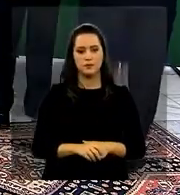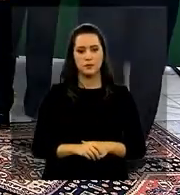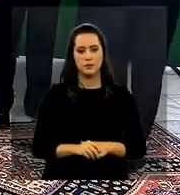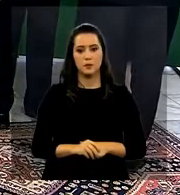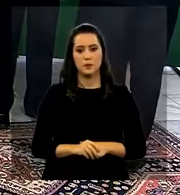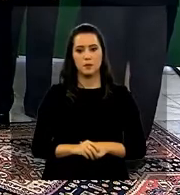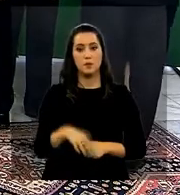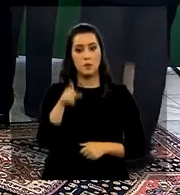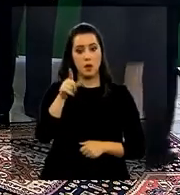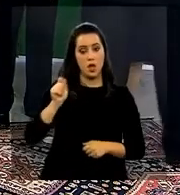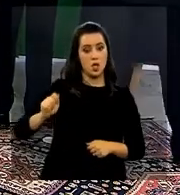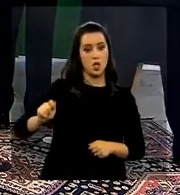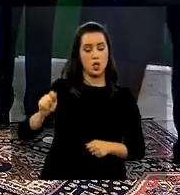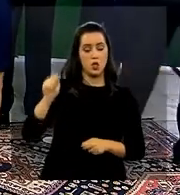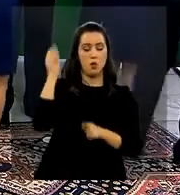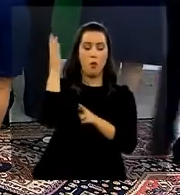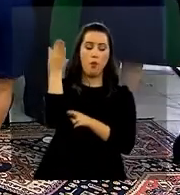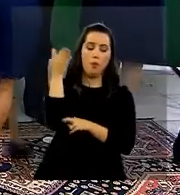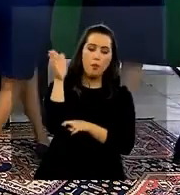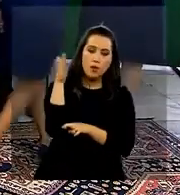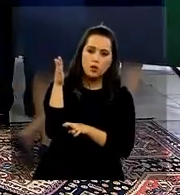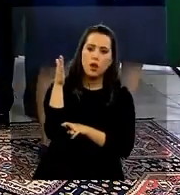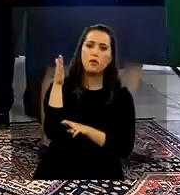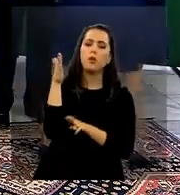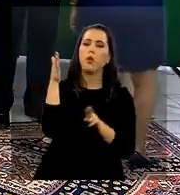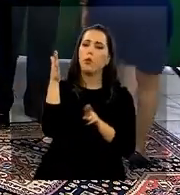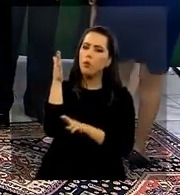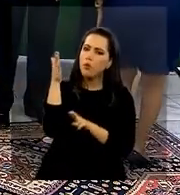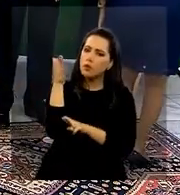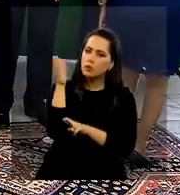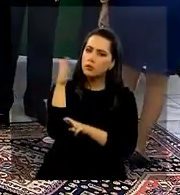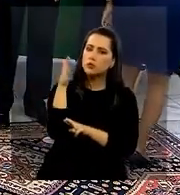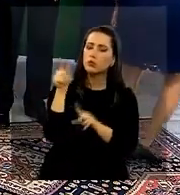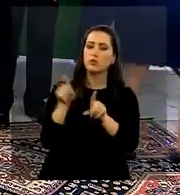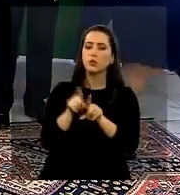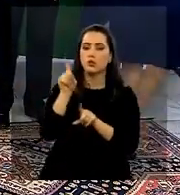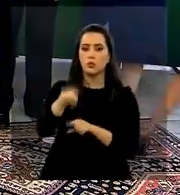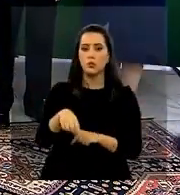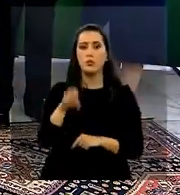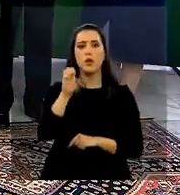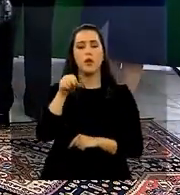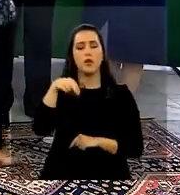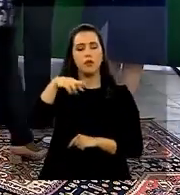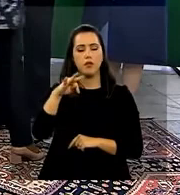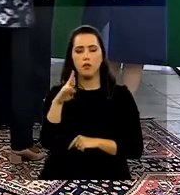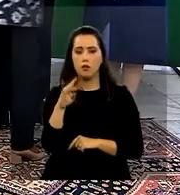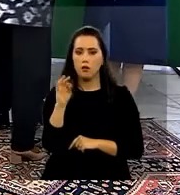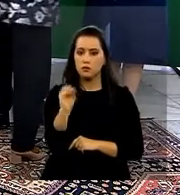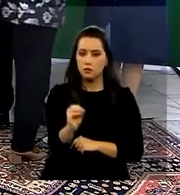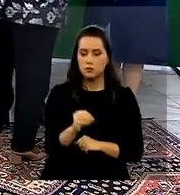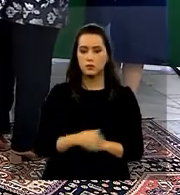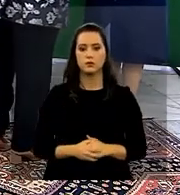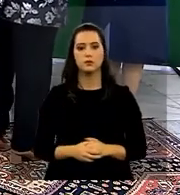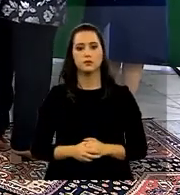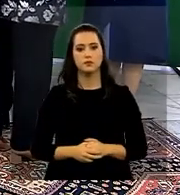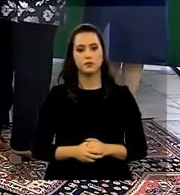e o chanceler, futuro chanceler Ernesto Araújo.